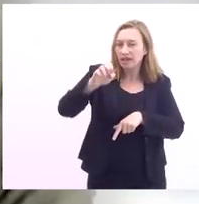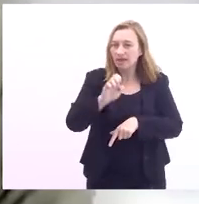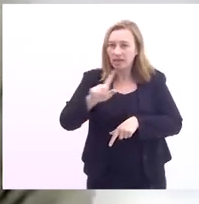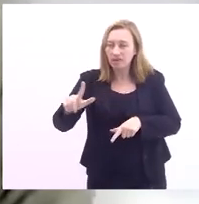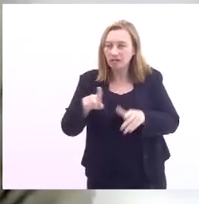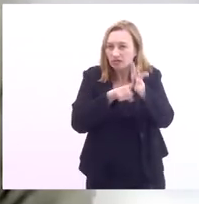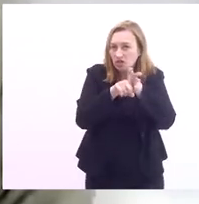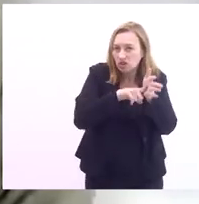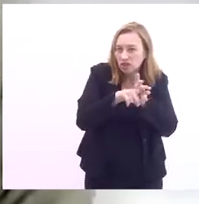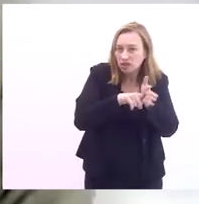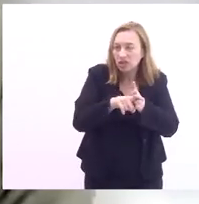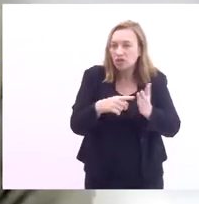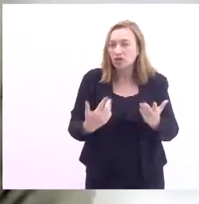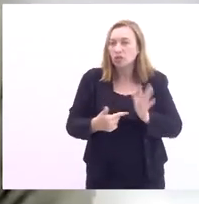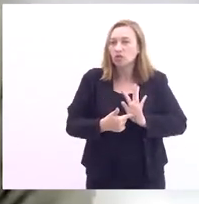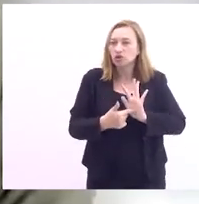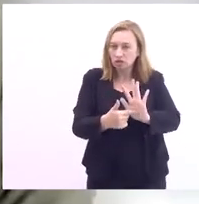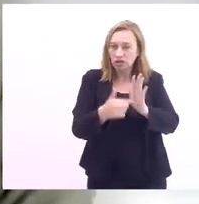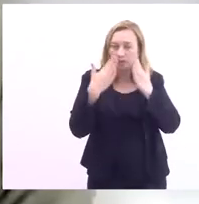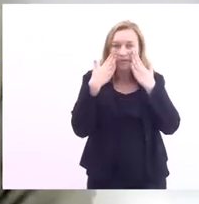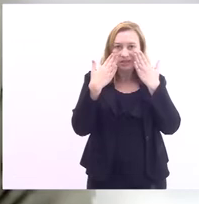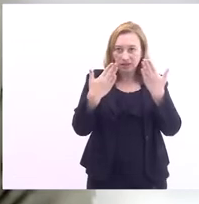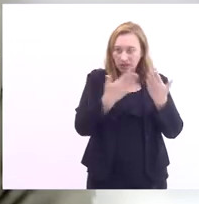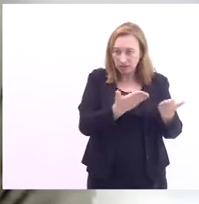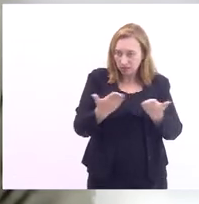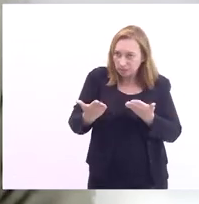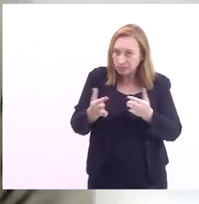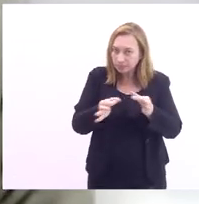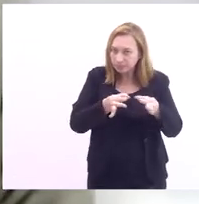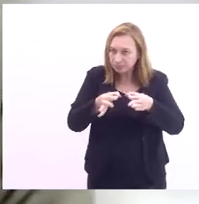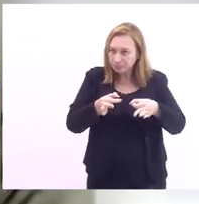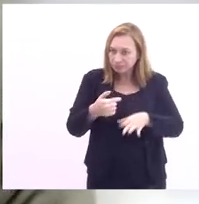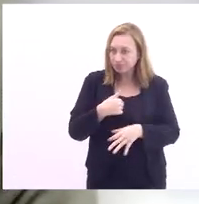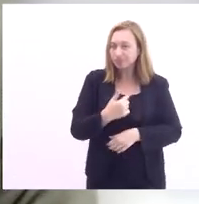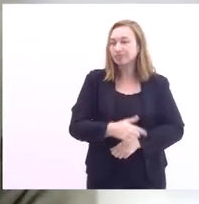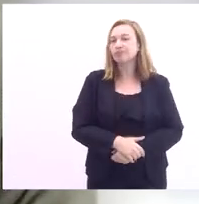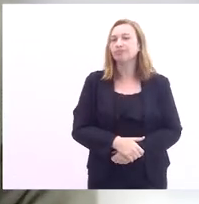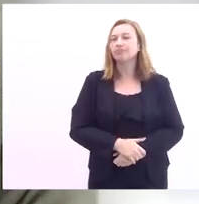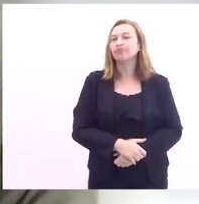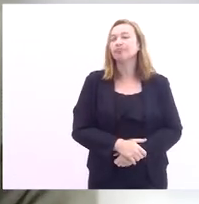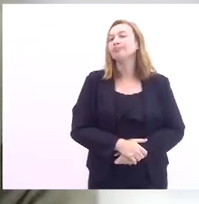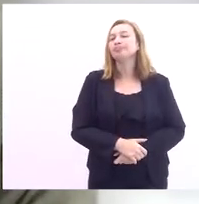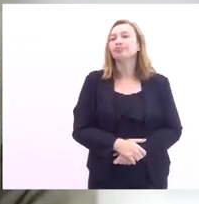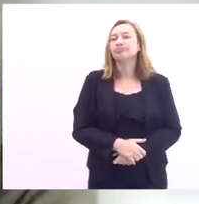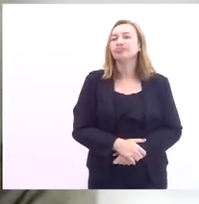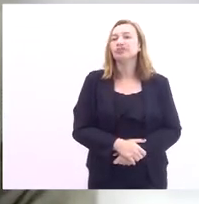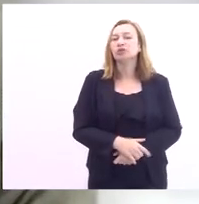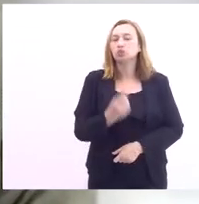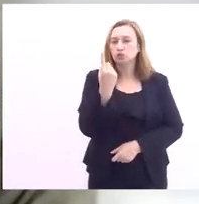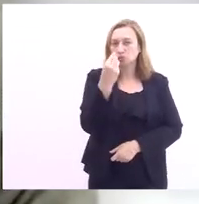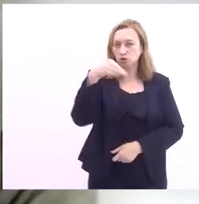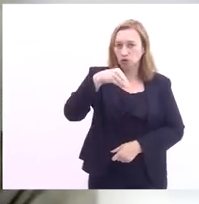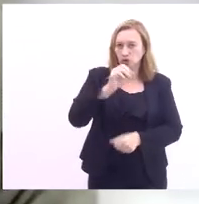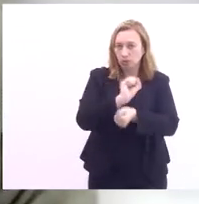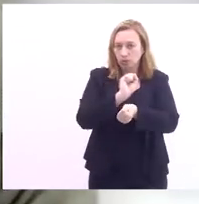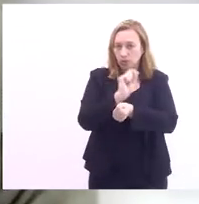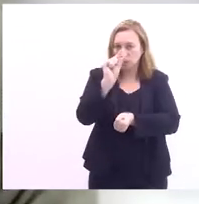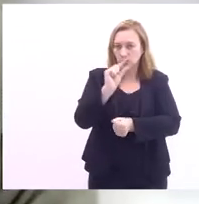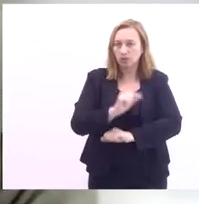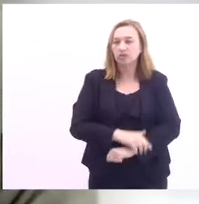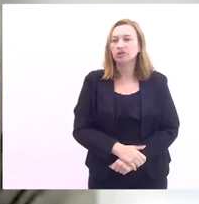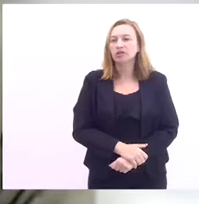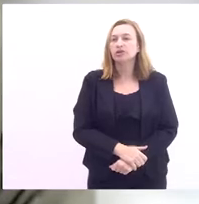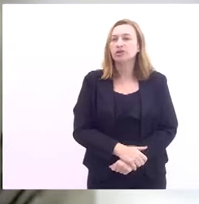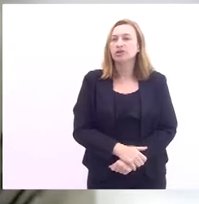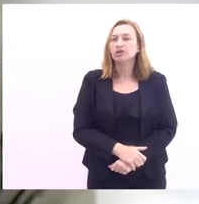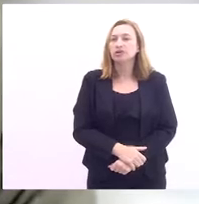fiscalização. Eu vou projetar aqui uma apresentação que eu fiz, deixa eu ver aqui só um minutinho.